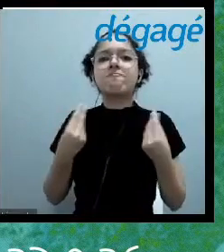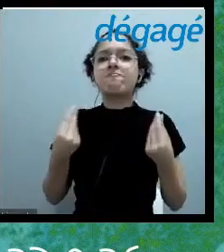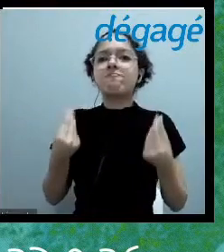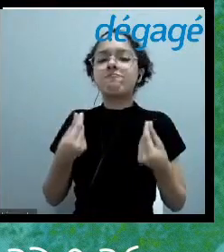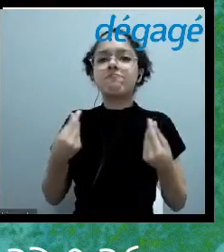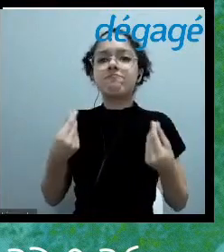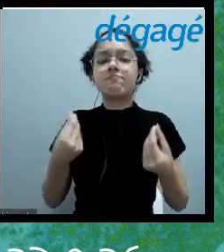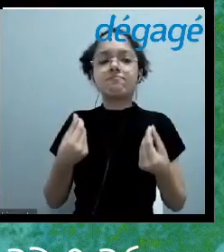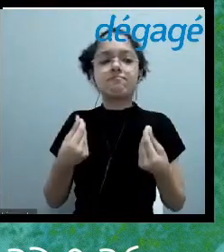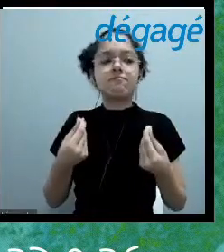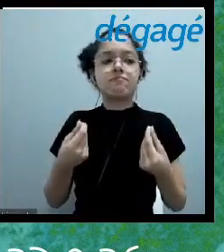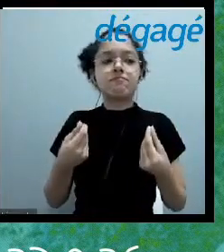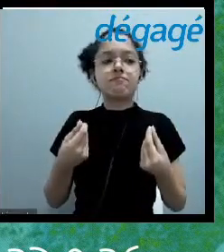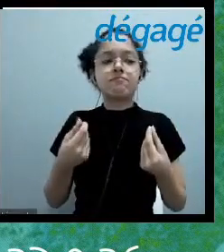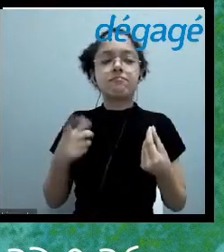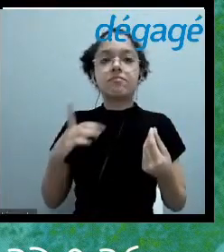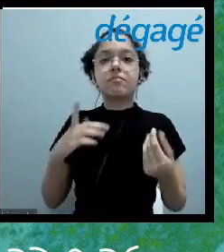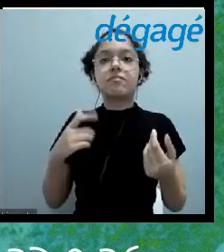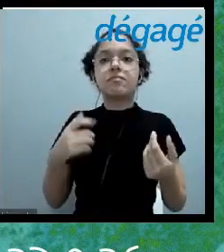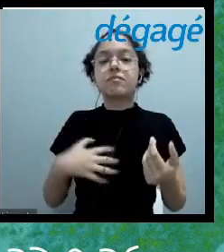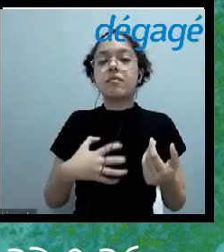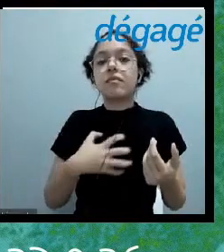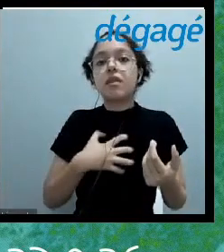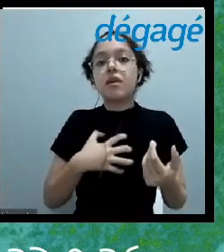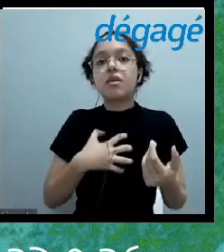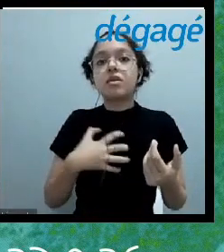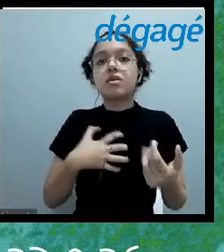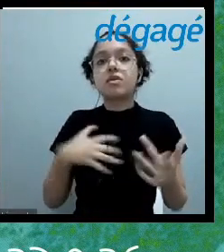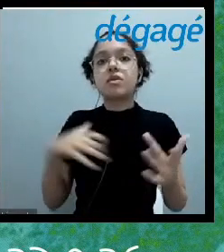um afeto, né? A gente via